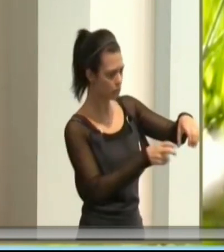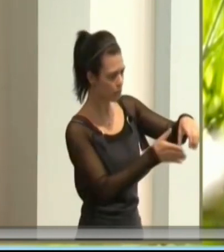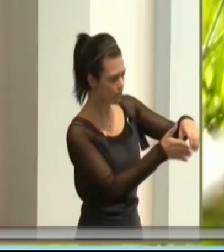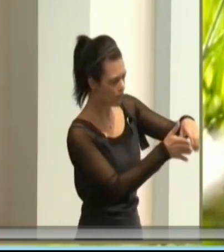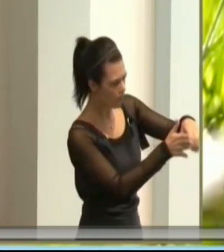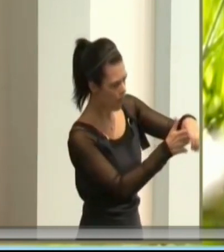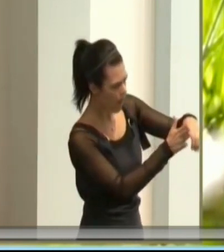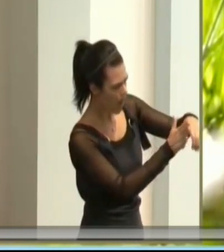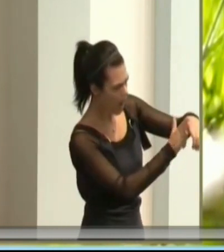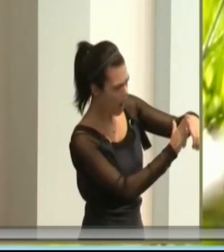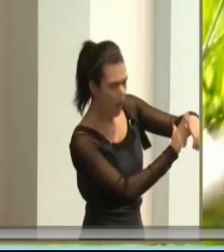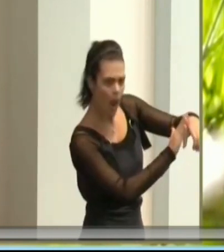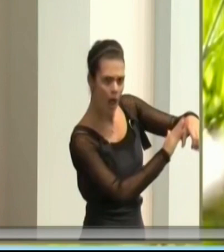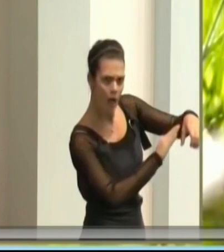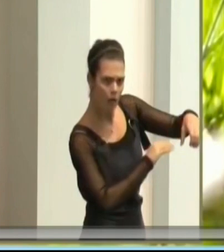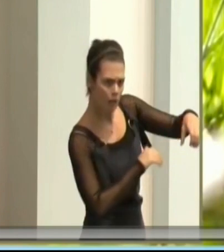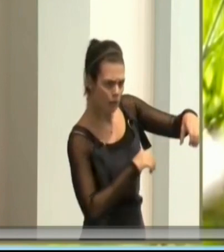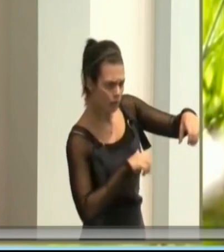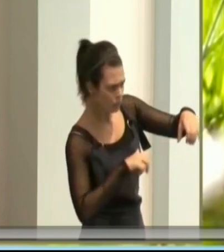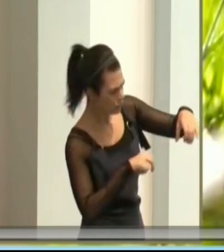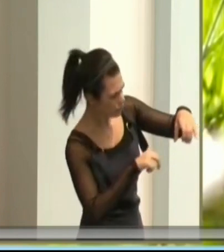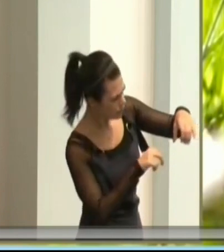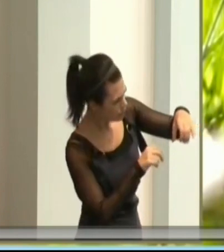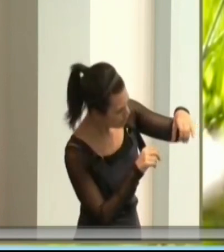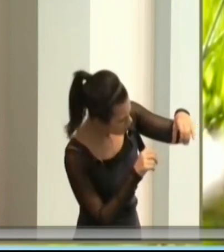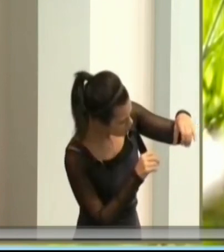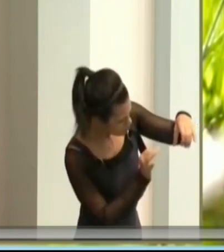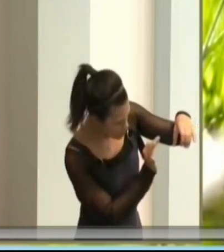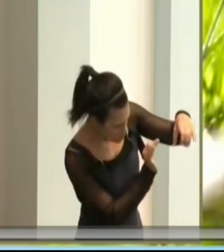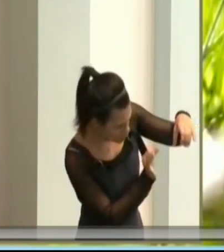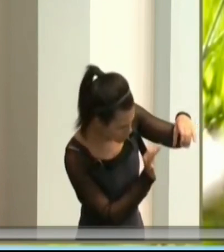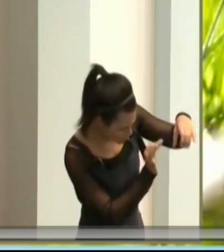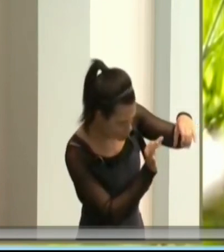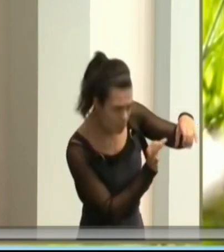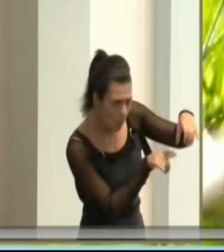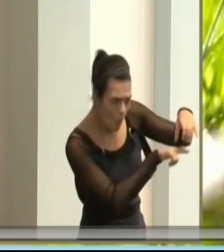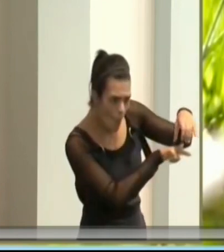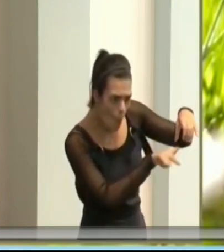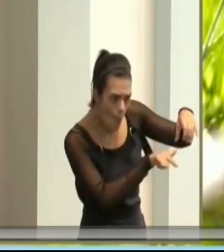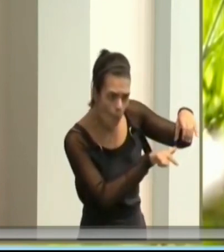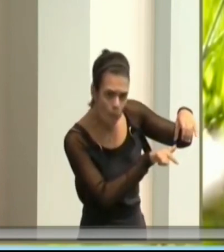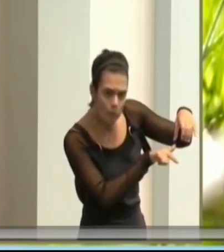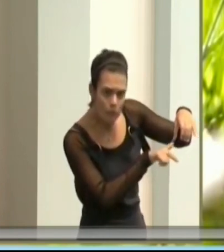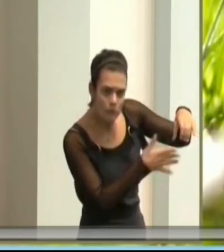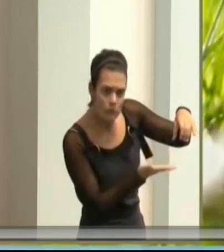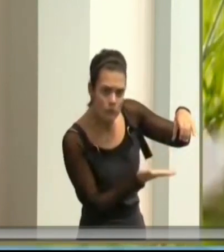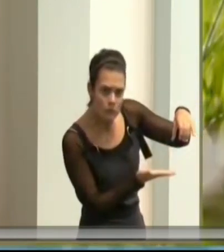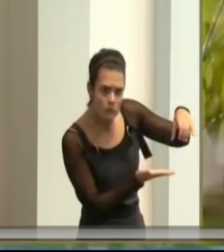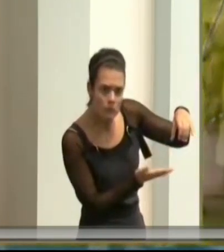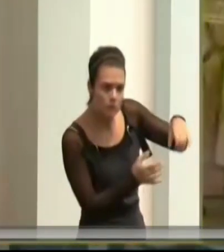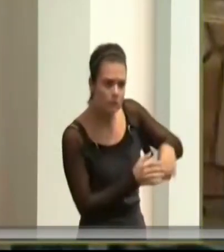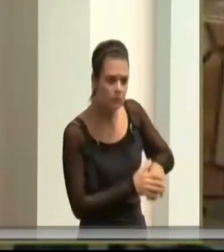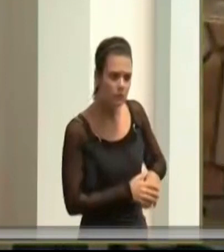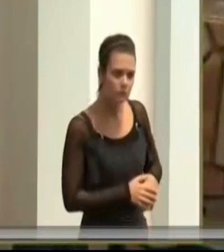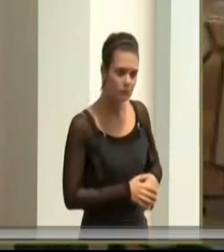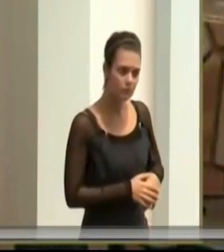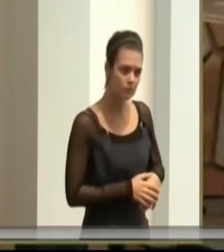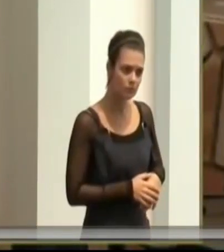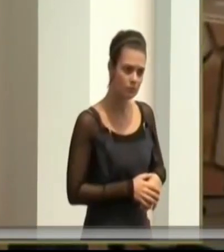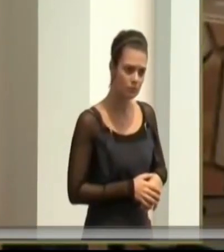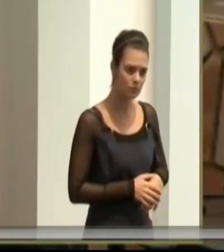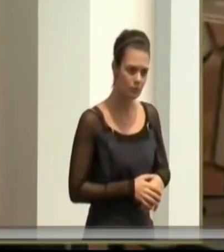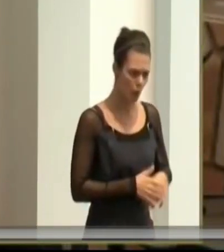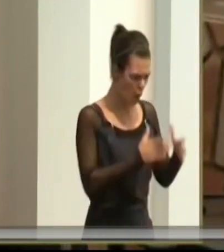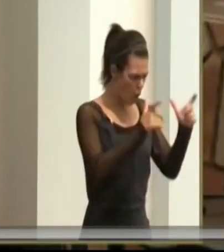do sepulcro, mas ao entrarem não acharam o corpo de Jesus. Por que buscais entre os mortos aquele